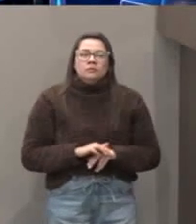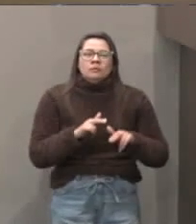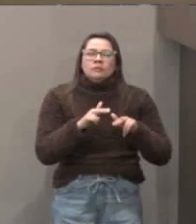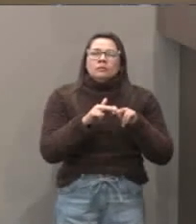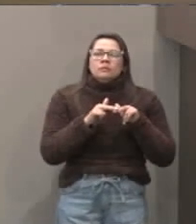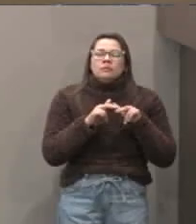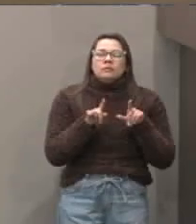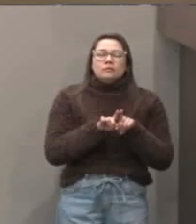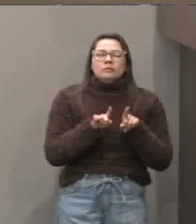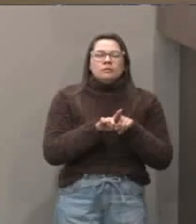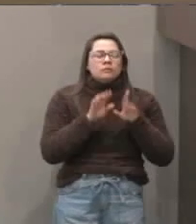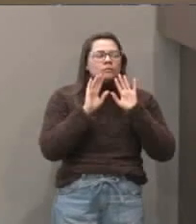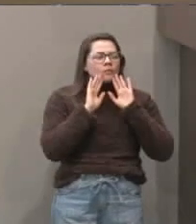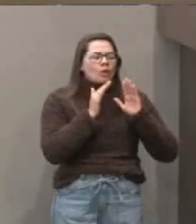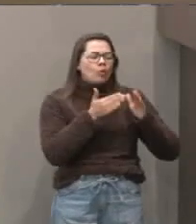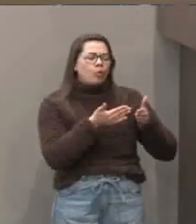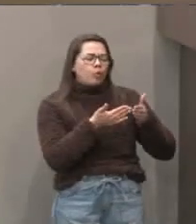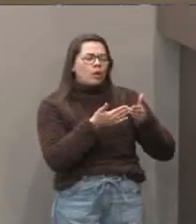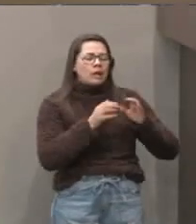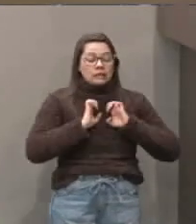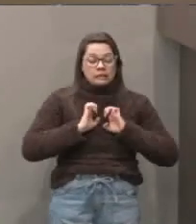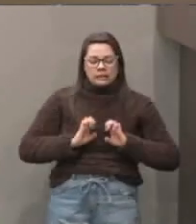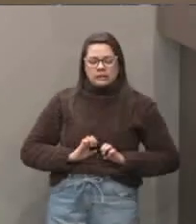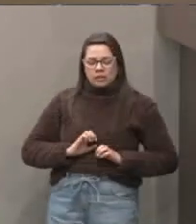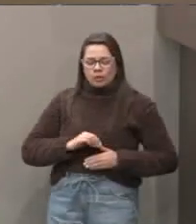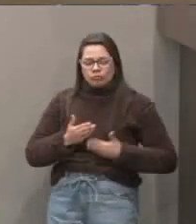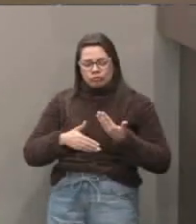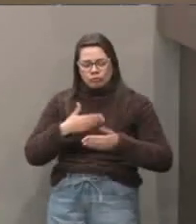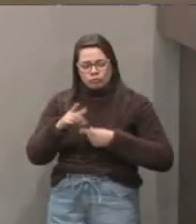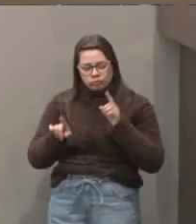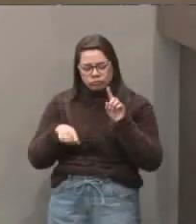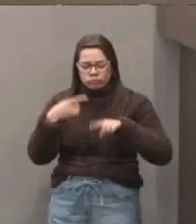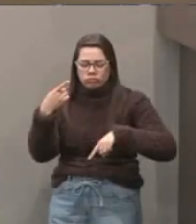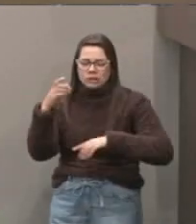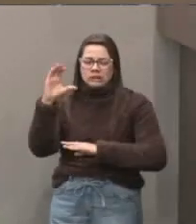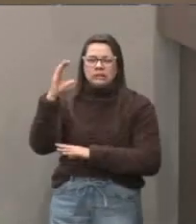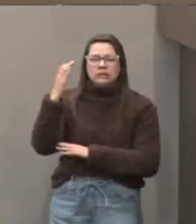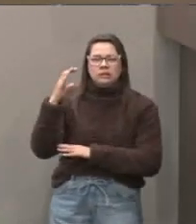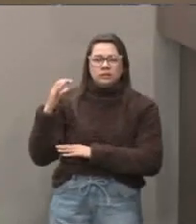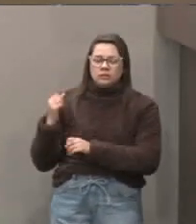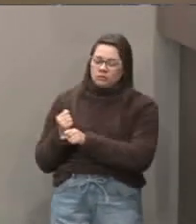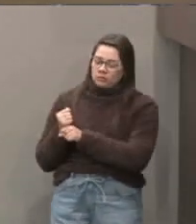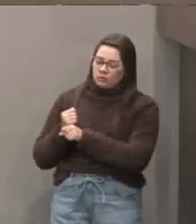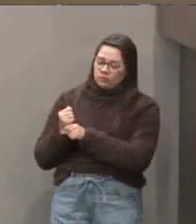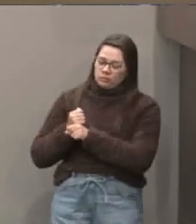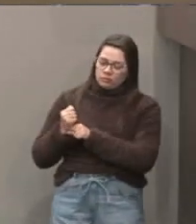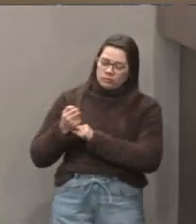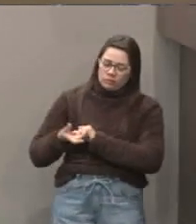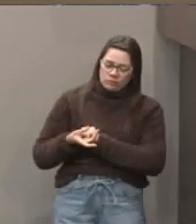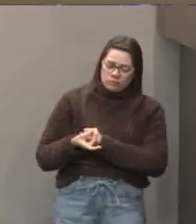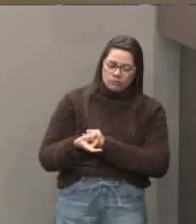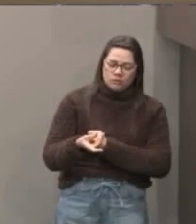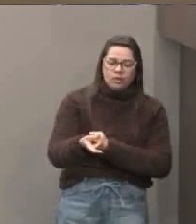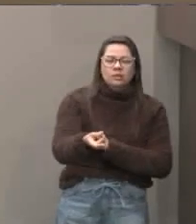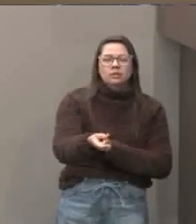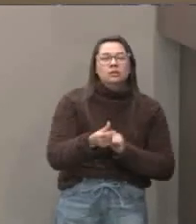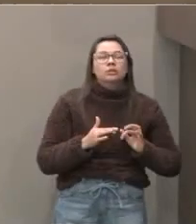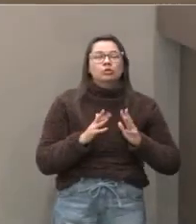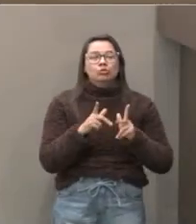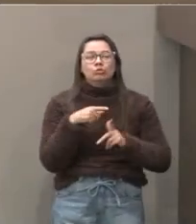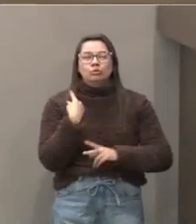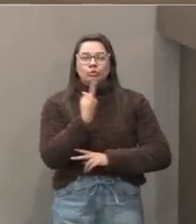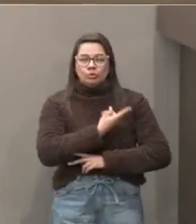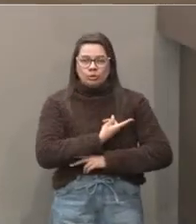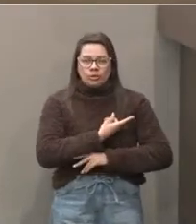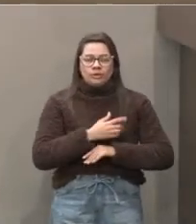Portanto, dedicação, ética e avanço científico ao longo de uma vida inteira, de todos